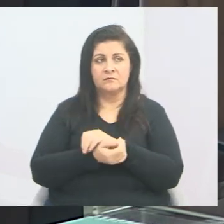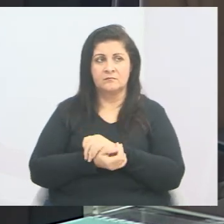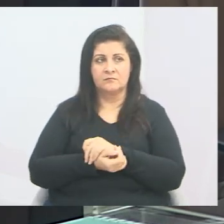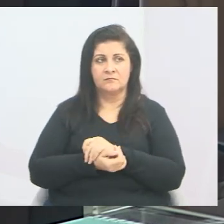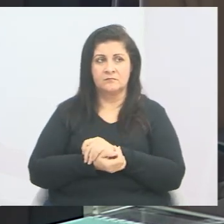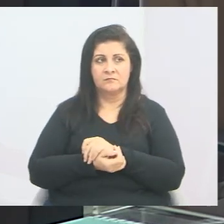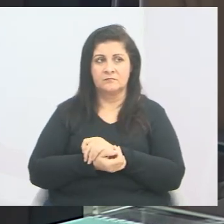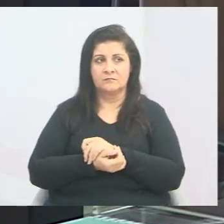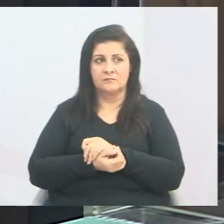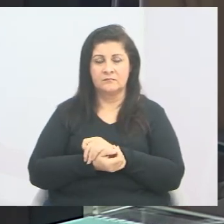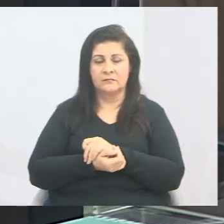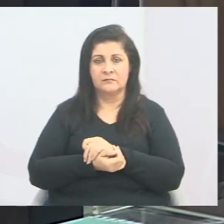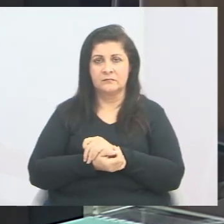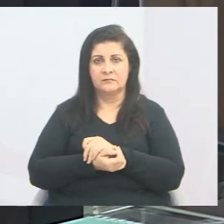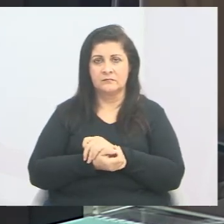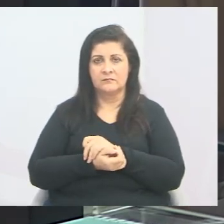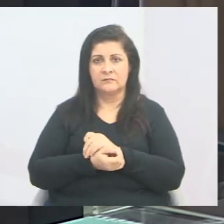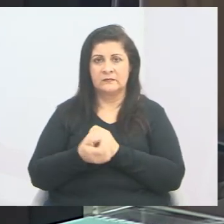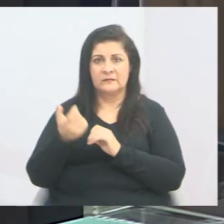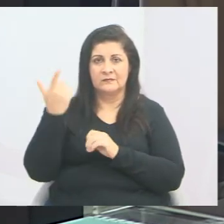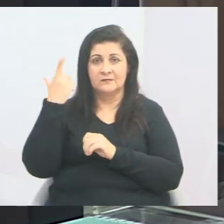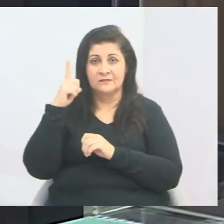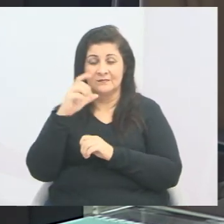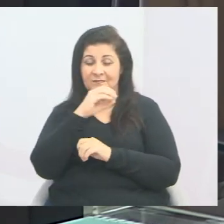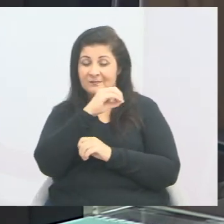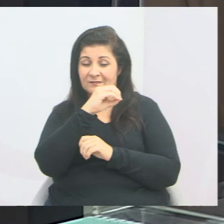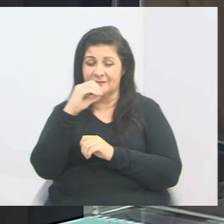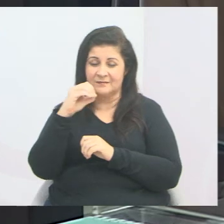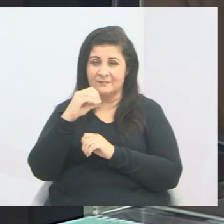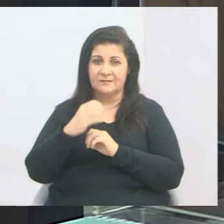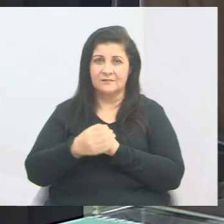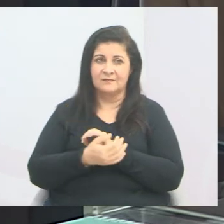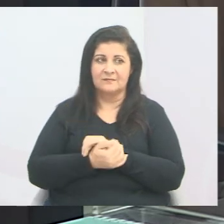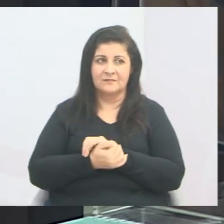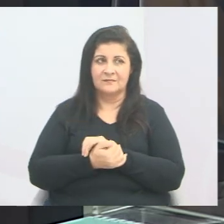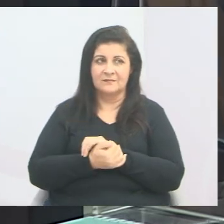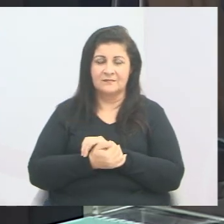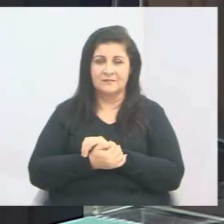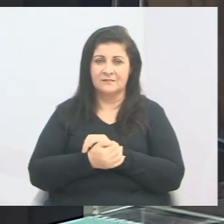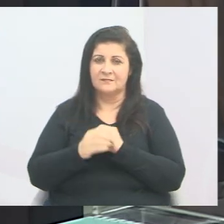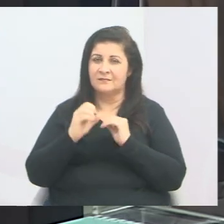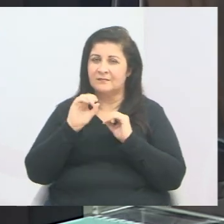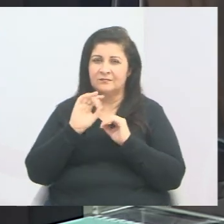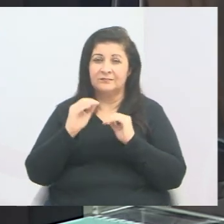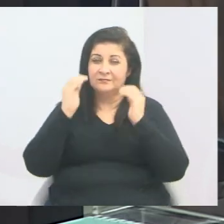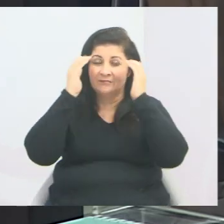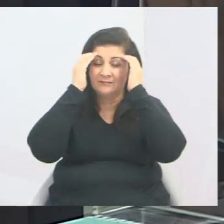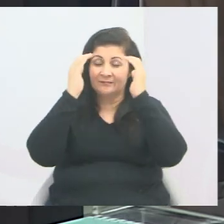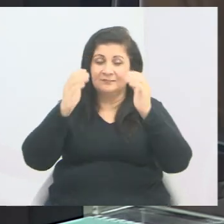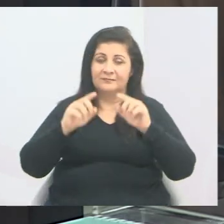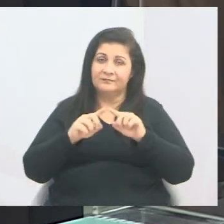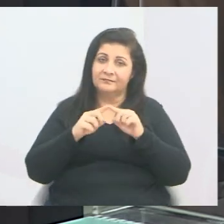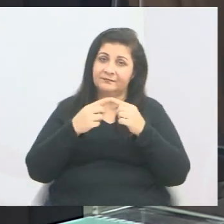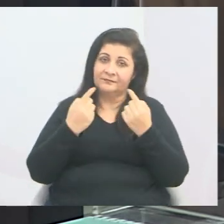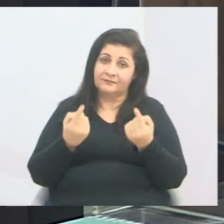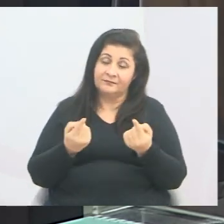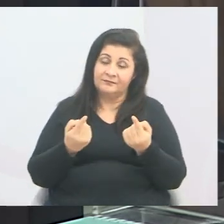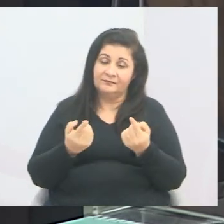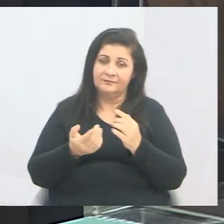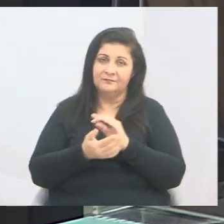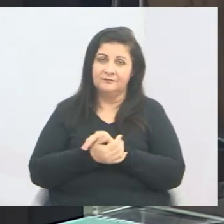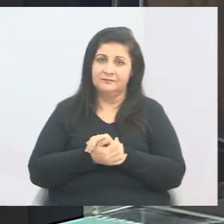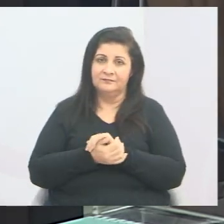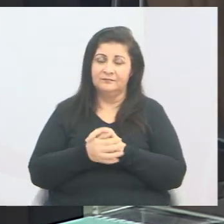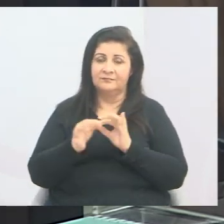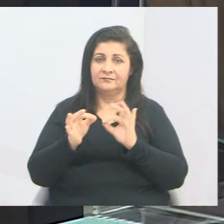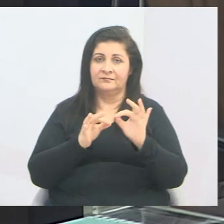que onde está 20 fosse 0, entendeu? Pegar um orçamento e cumprir de cabo a rabo, mas o orçamento é feito em agosto